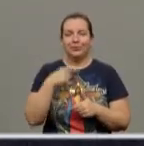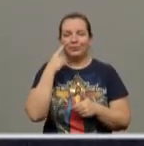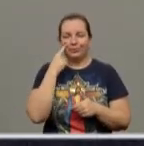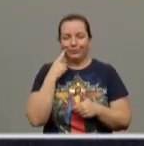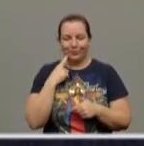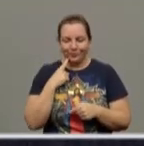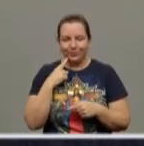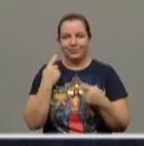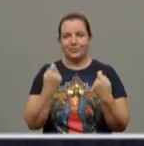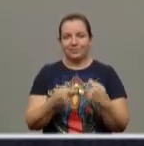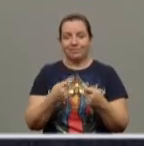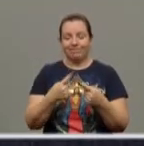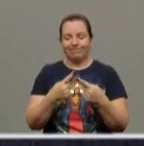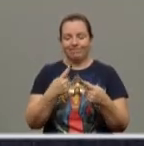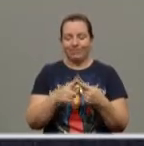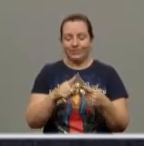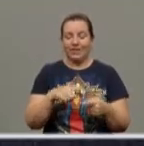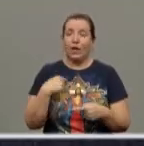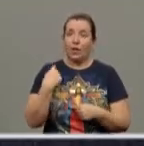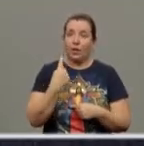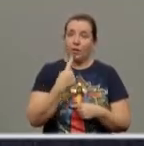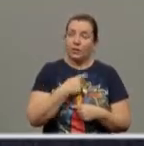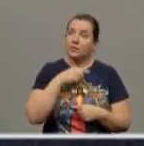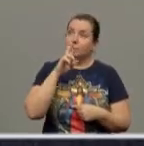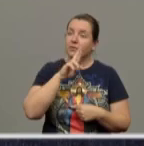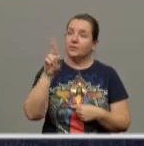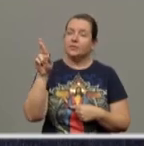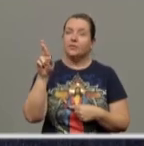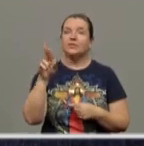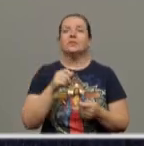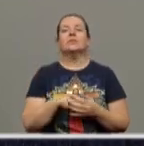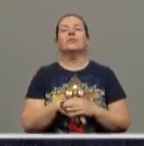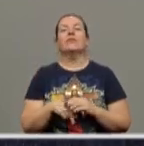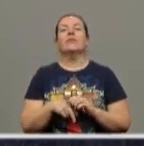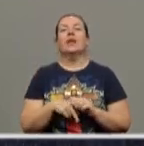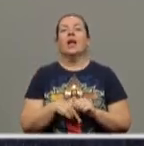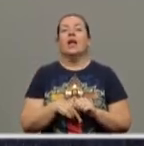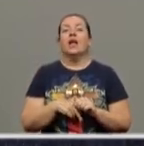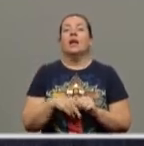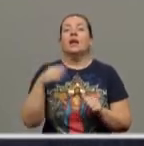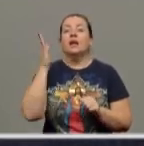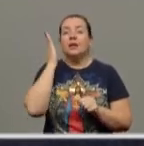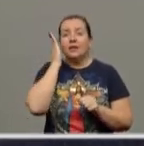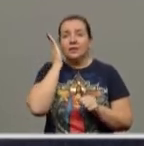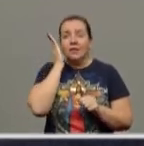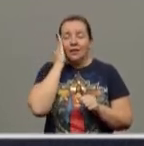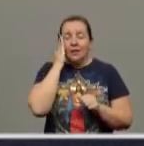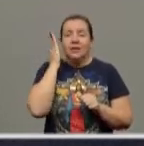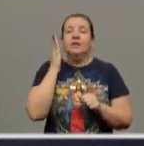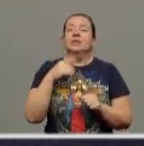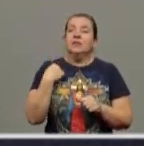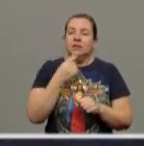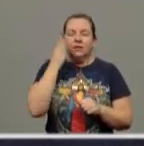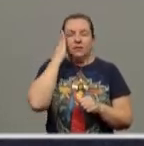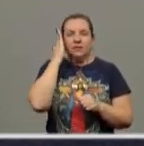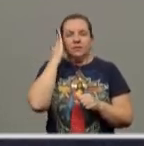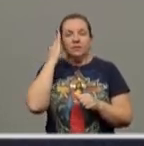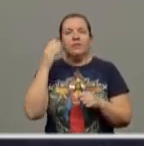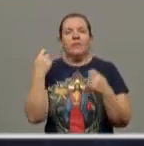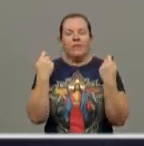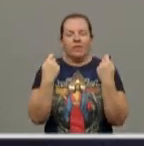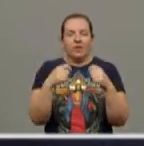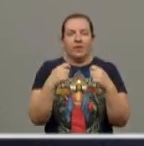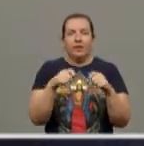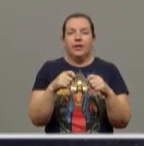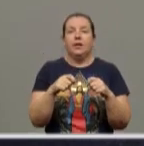Chorando, porque eu tenho certeza que Nosso Senhor, Ele deve chorar. Porque eu lembro, pelo menos com as minhas irmãs, e no